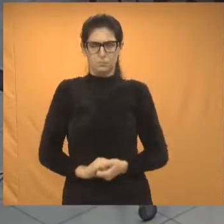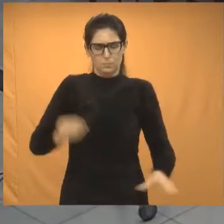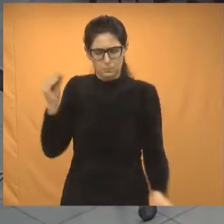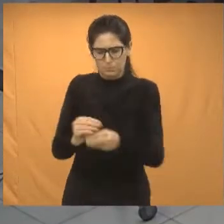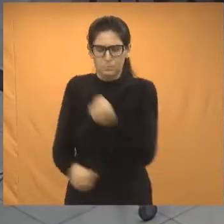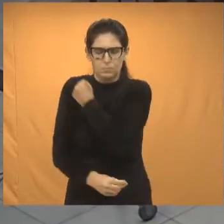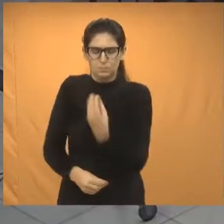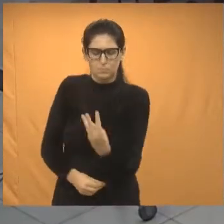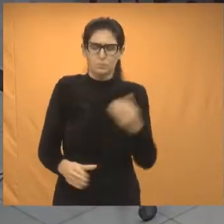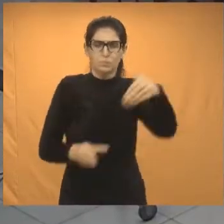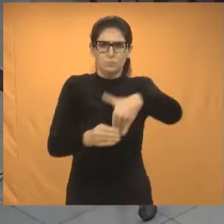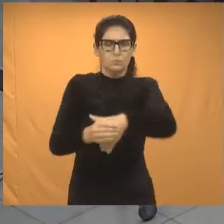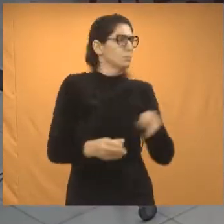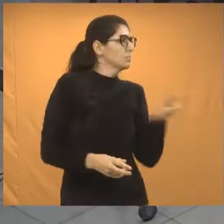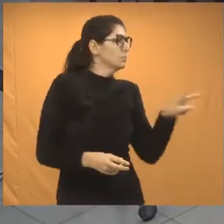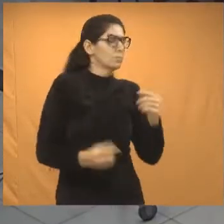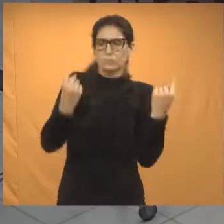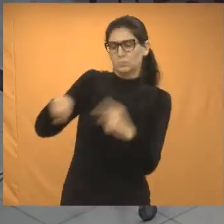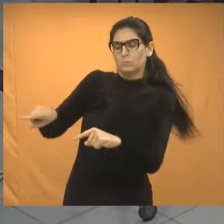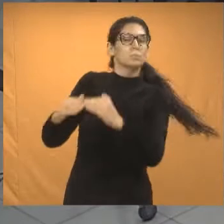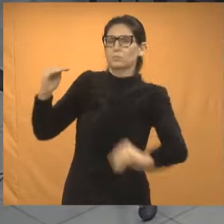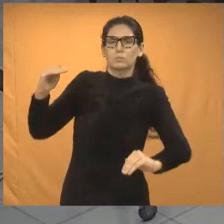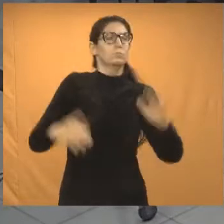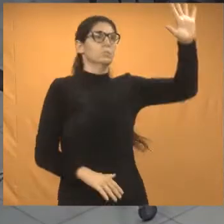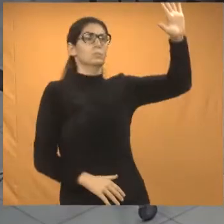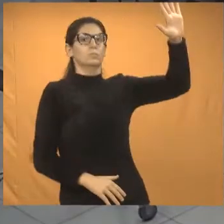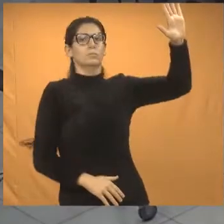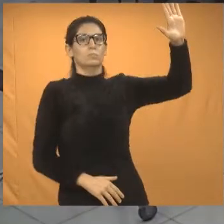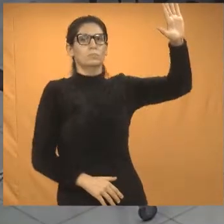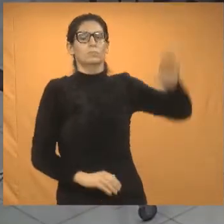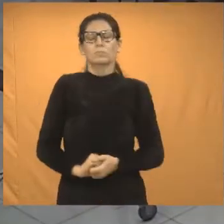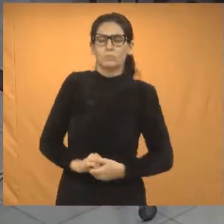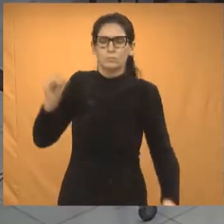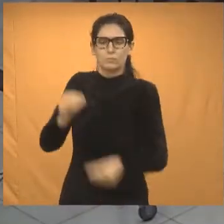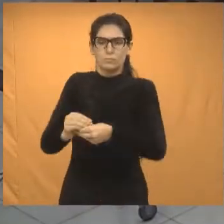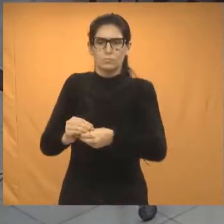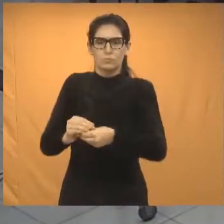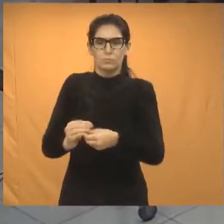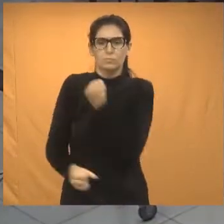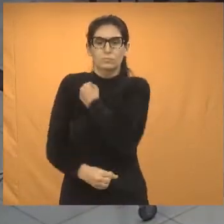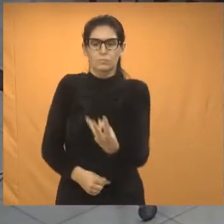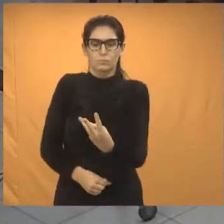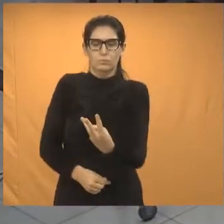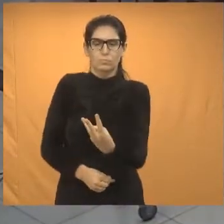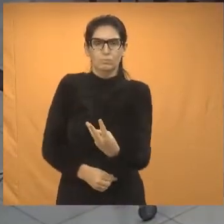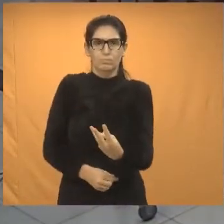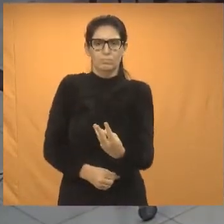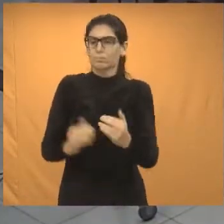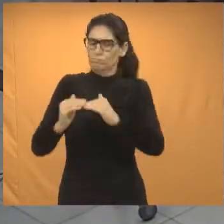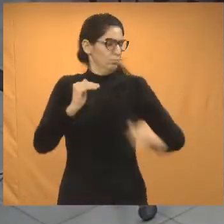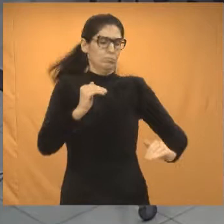Emenda número 3 em votação. Os vereadores contrários se manifestem levantando o braço. Emenda número 3